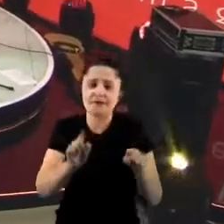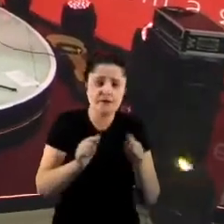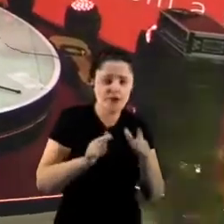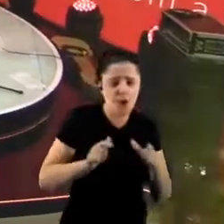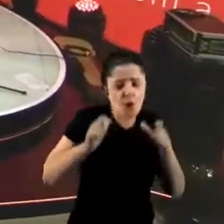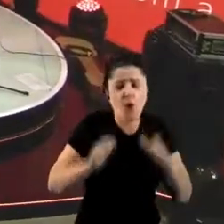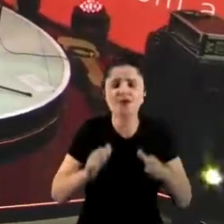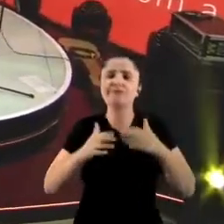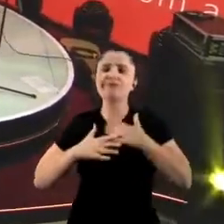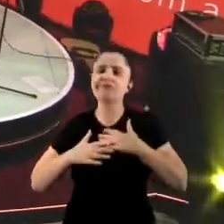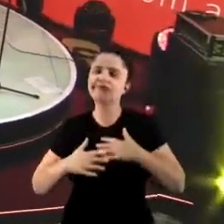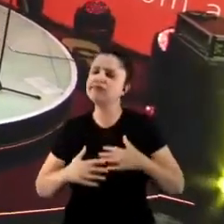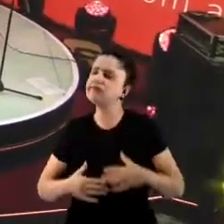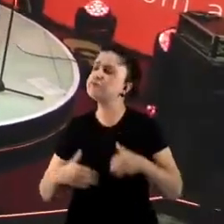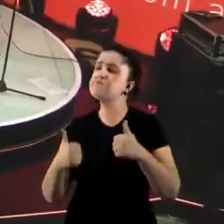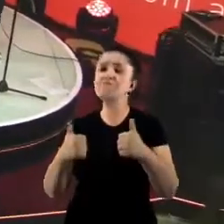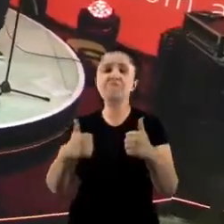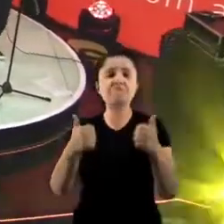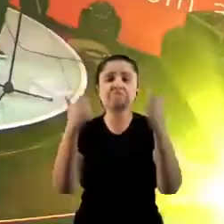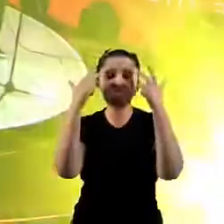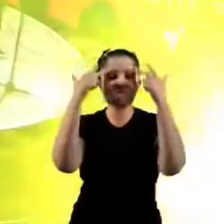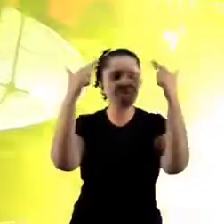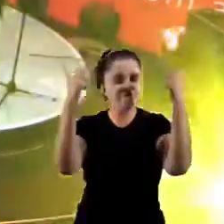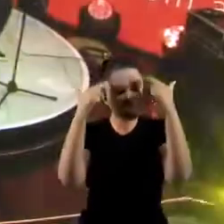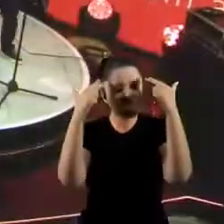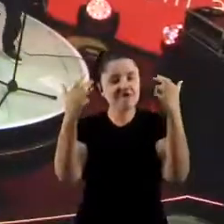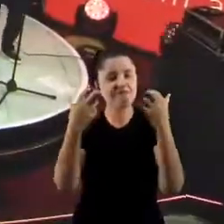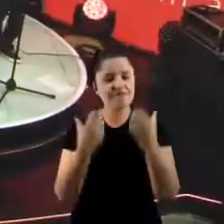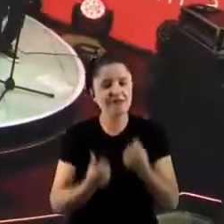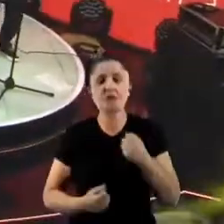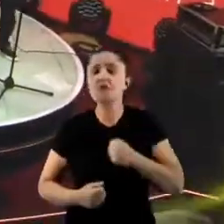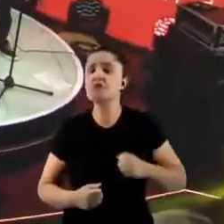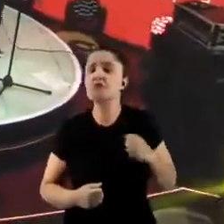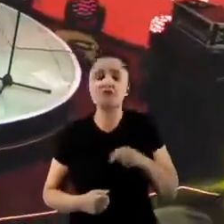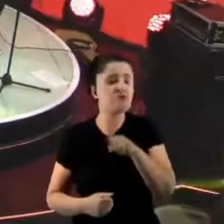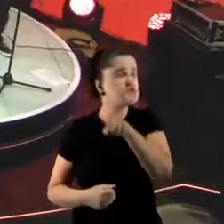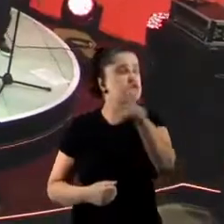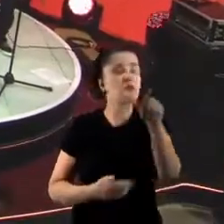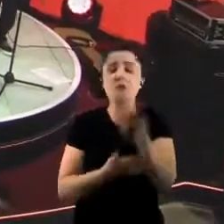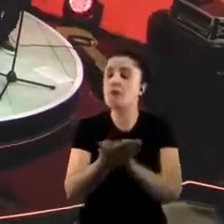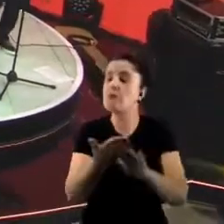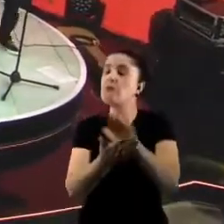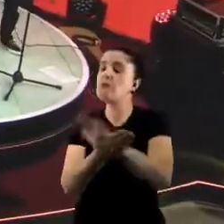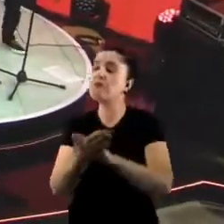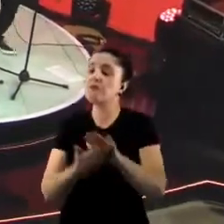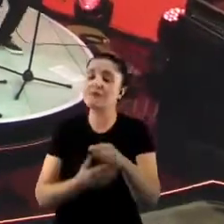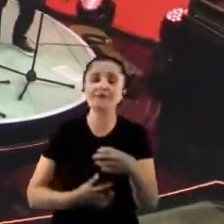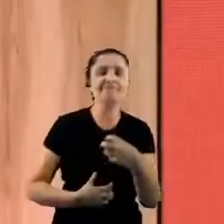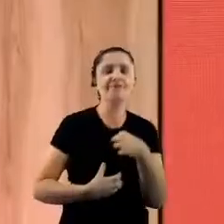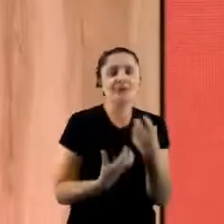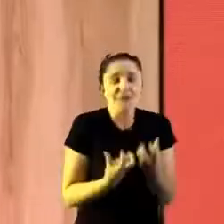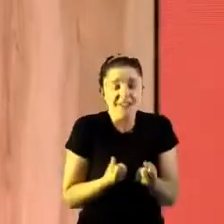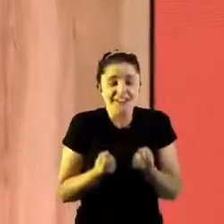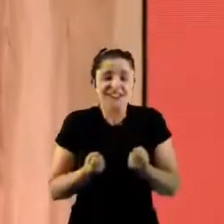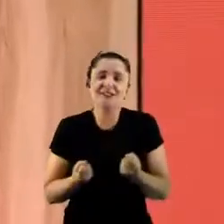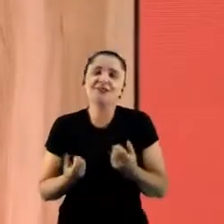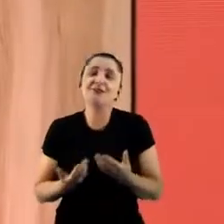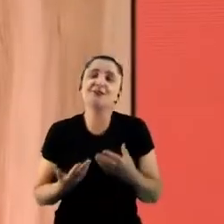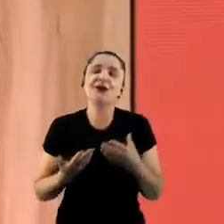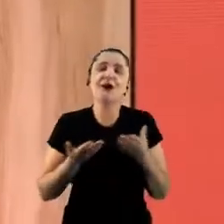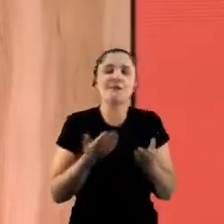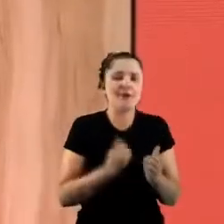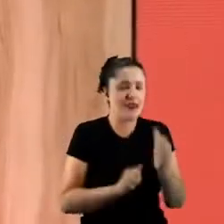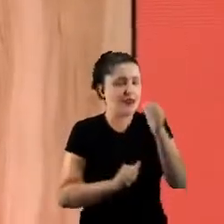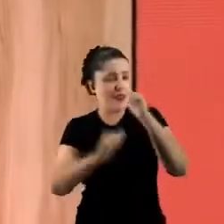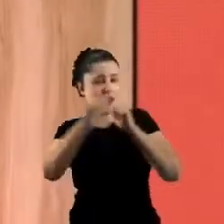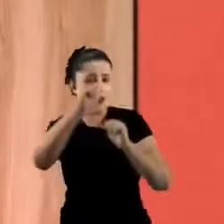Logo hoje que eu tava bem, sem nenhuma saudade de você. Aceitei aquele convite